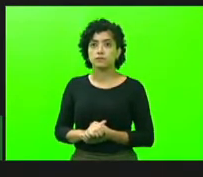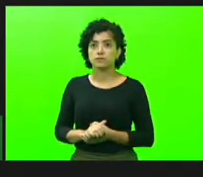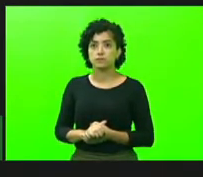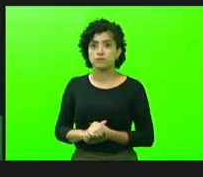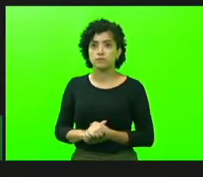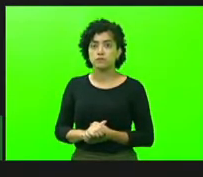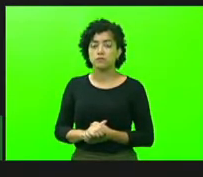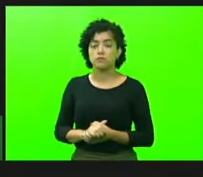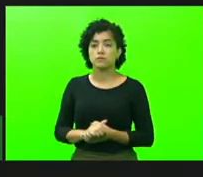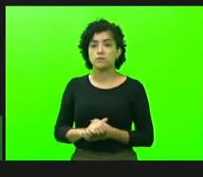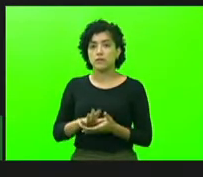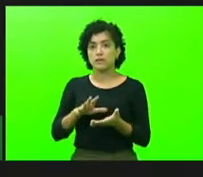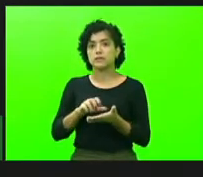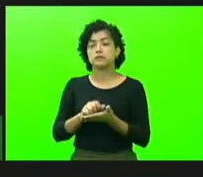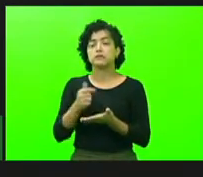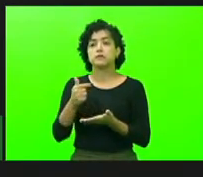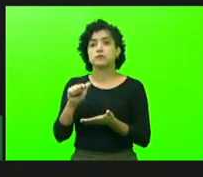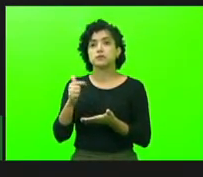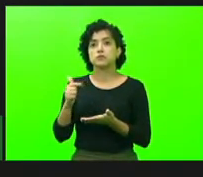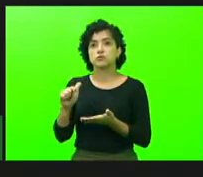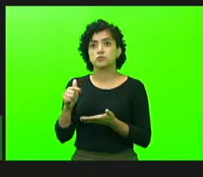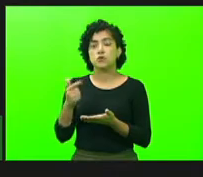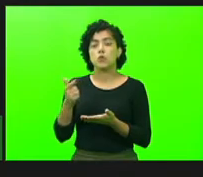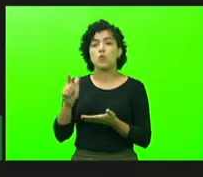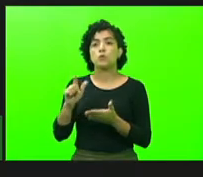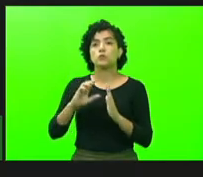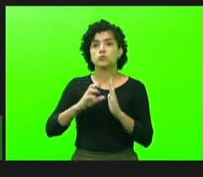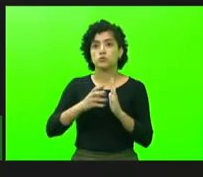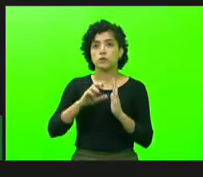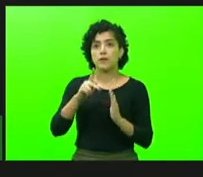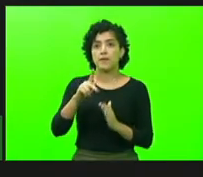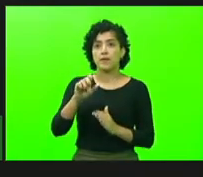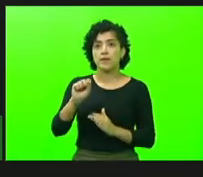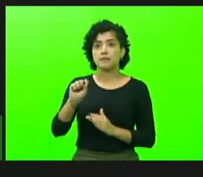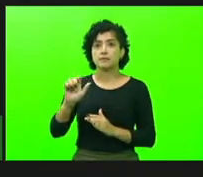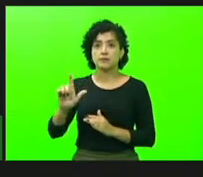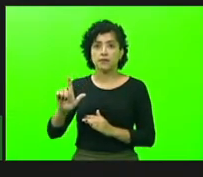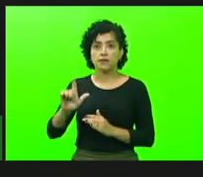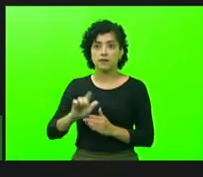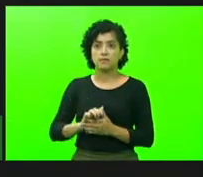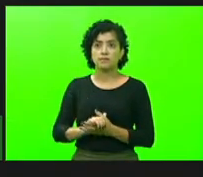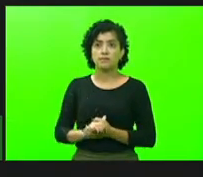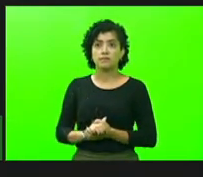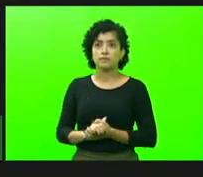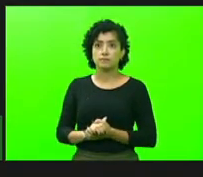Não havendo oradores inscritos, próximo horário é do PSL.